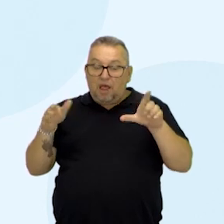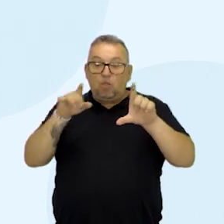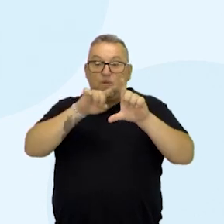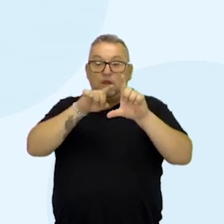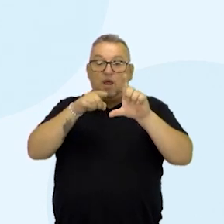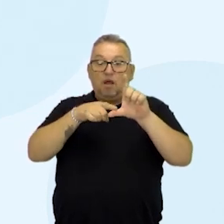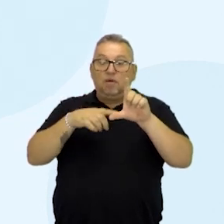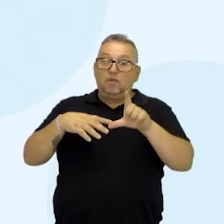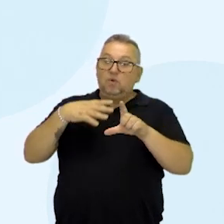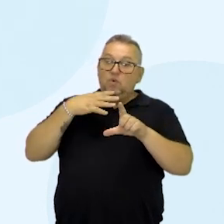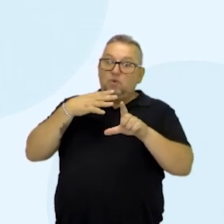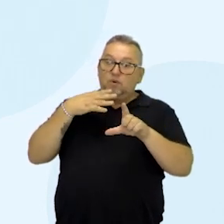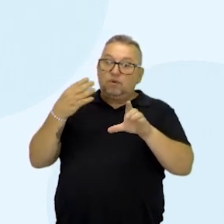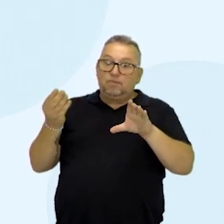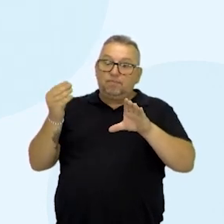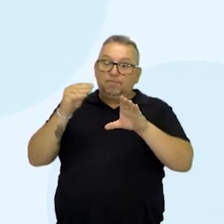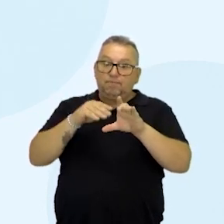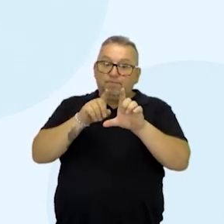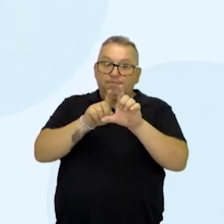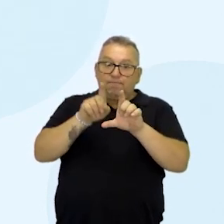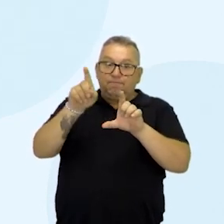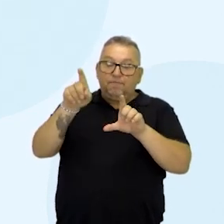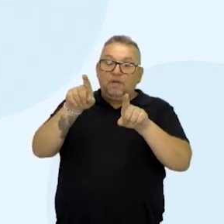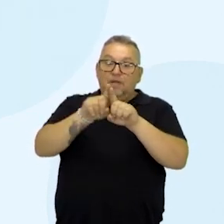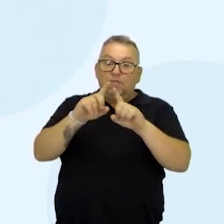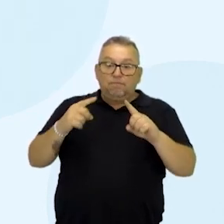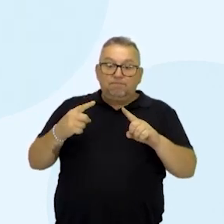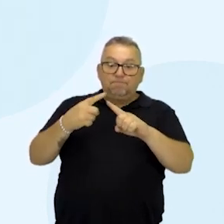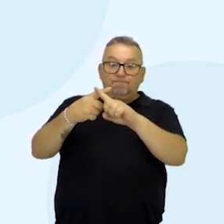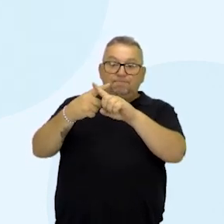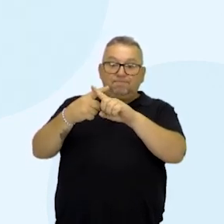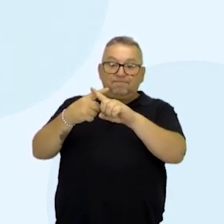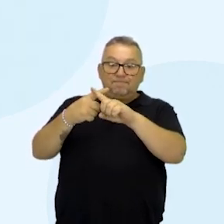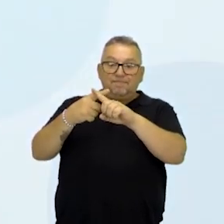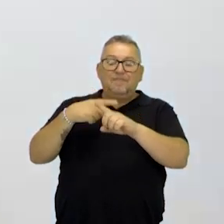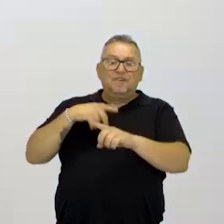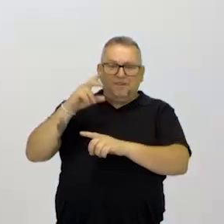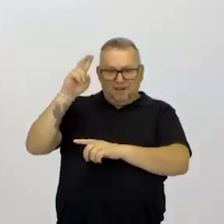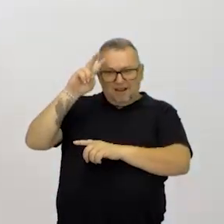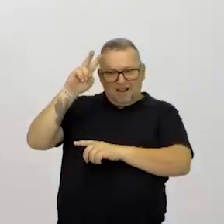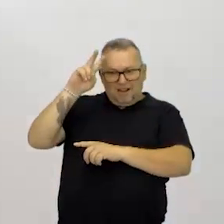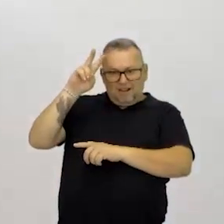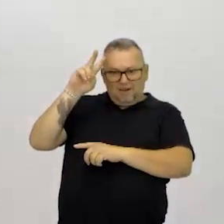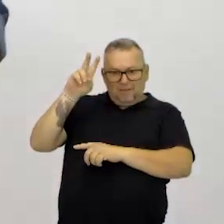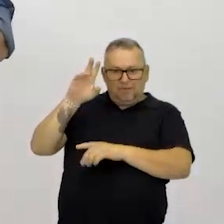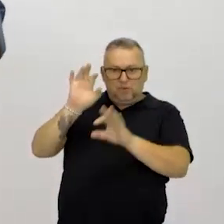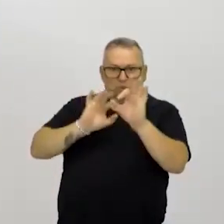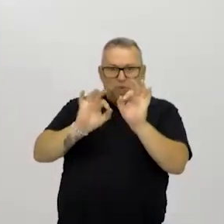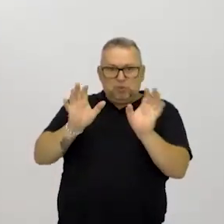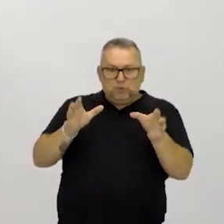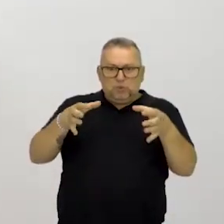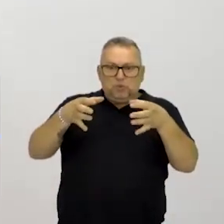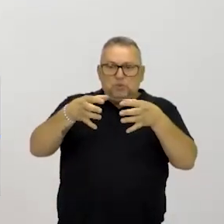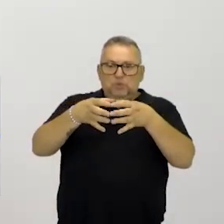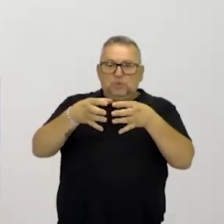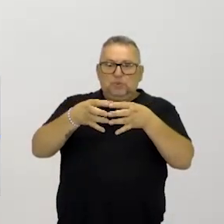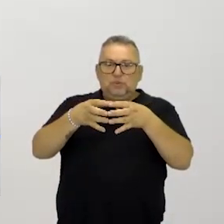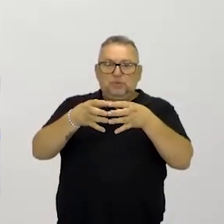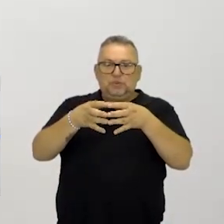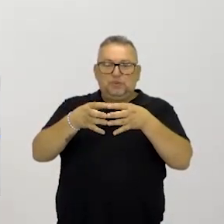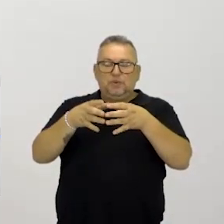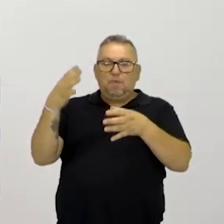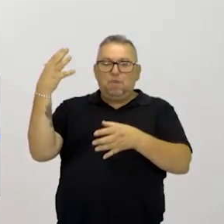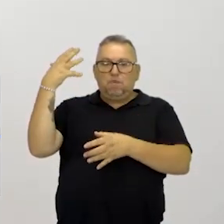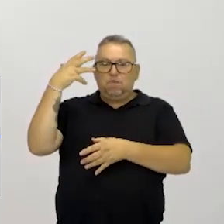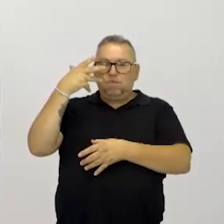e reconhecer a inclusão e a intersecção da classe entre eles, que foi aquele conjunto que a gente montou, né, Vivi? Aquele conjunto